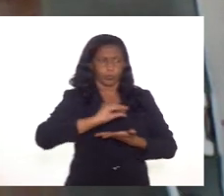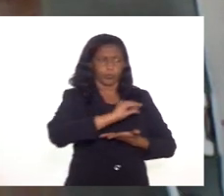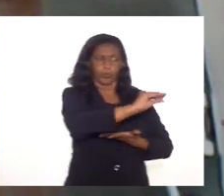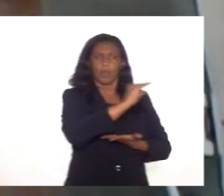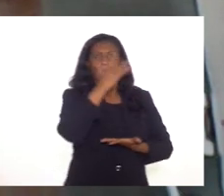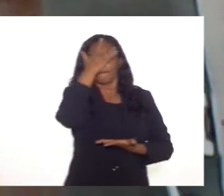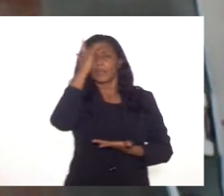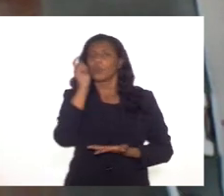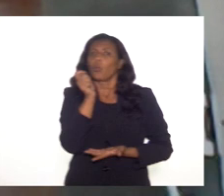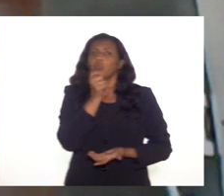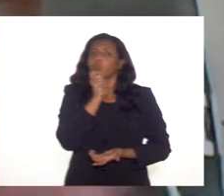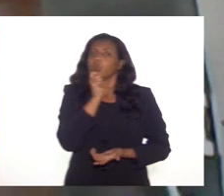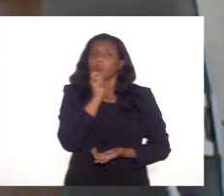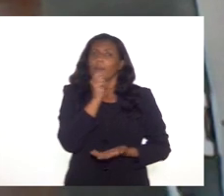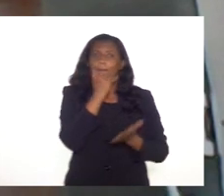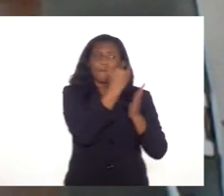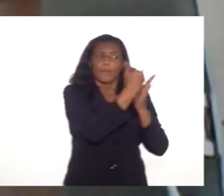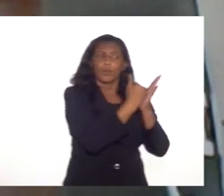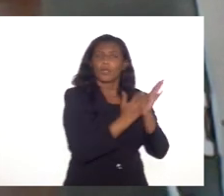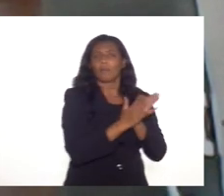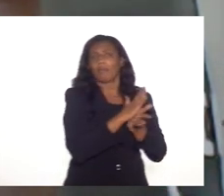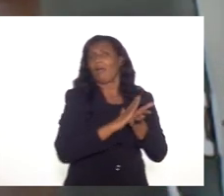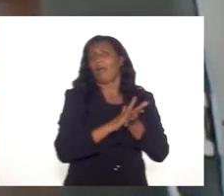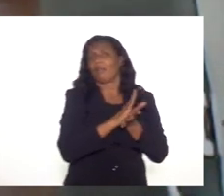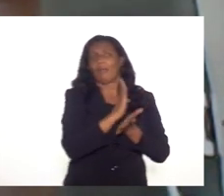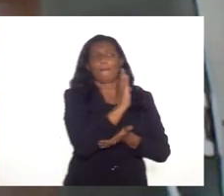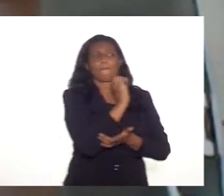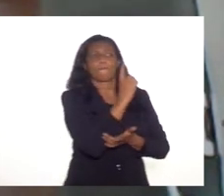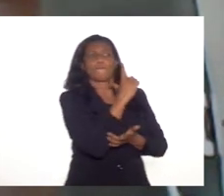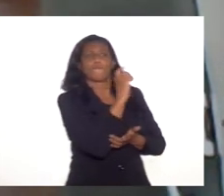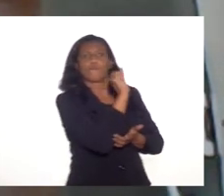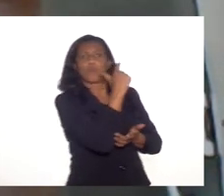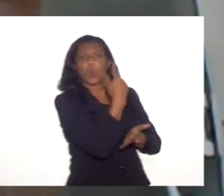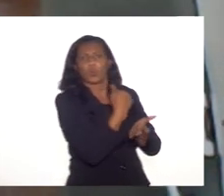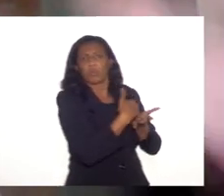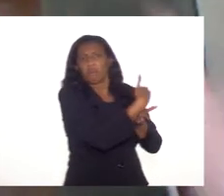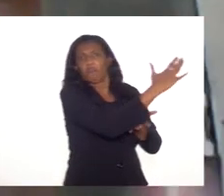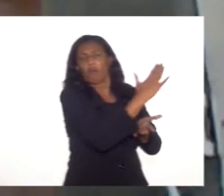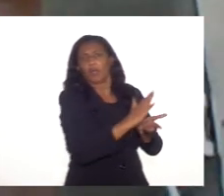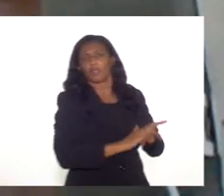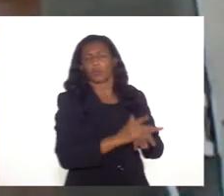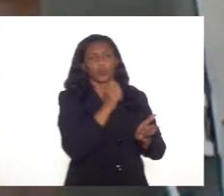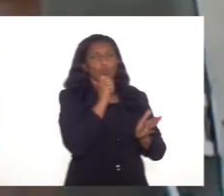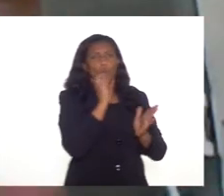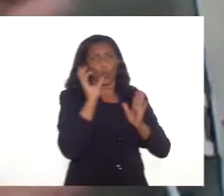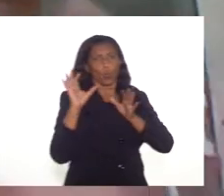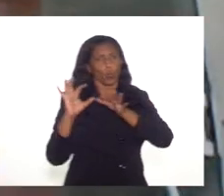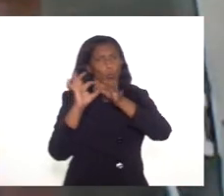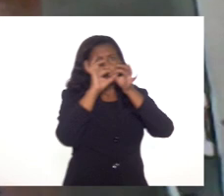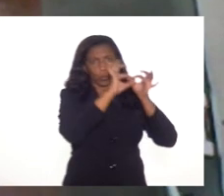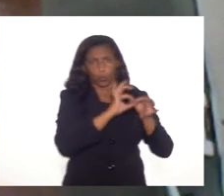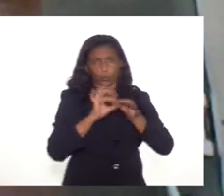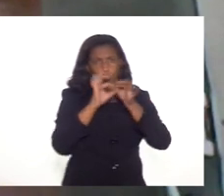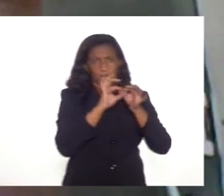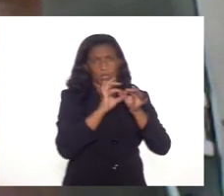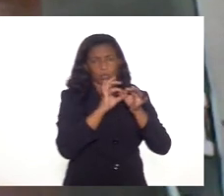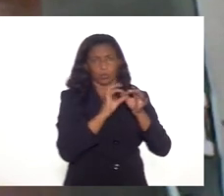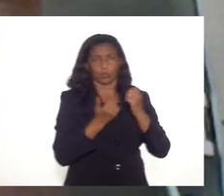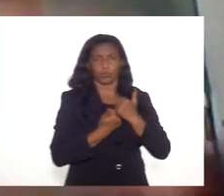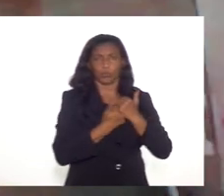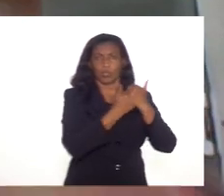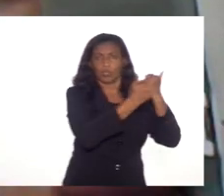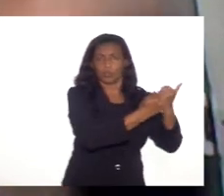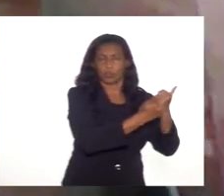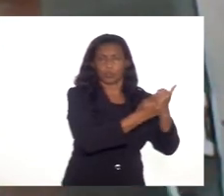inscritas em nenhum programa, que estão simplesmente fora do contexto de programas assistenciais por parte do